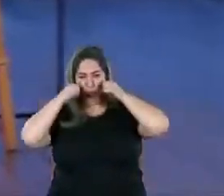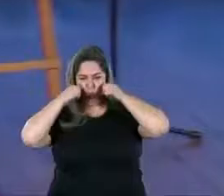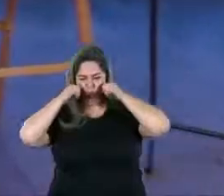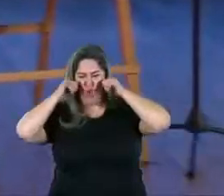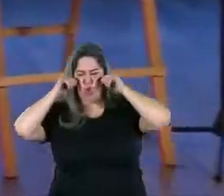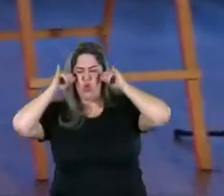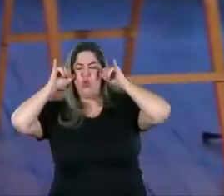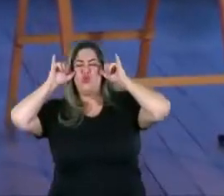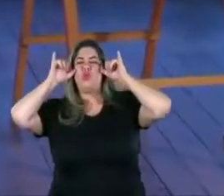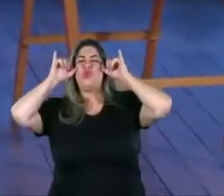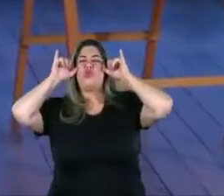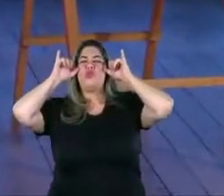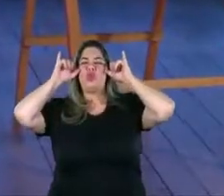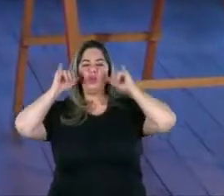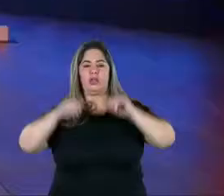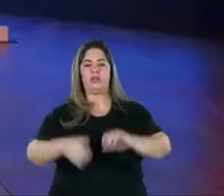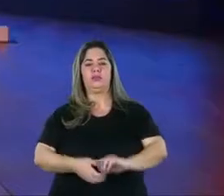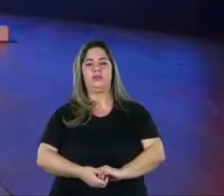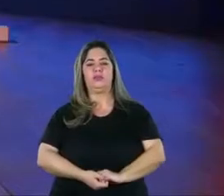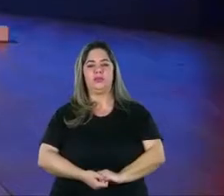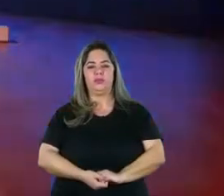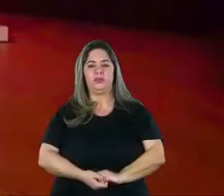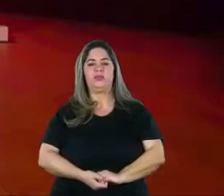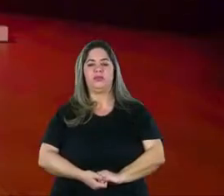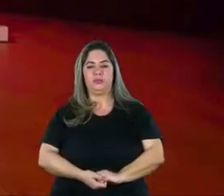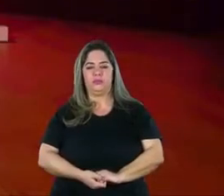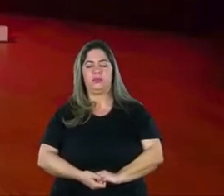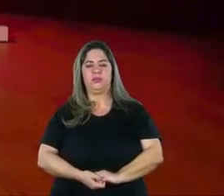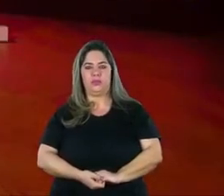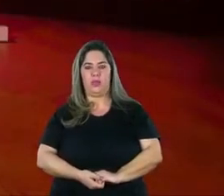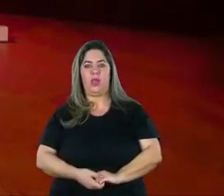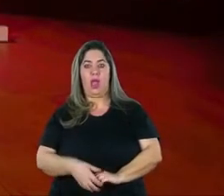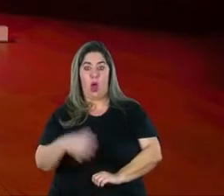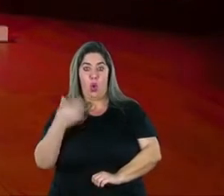boi é do boi. A dor do